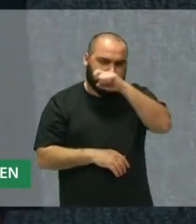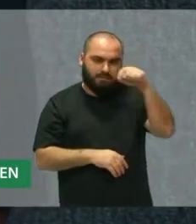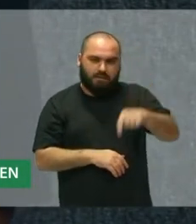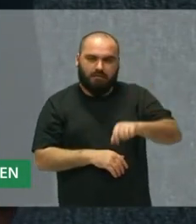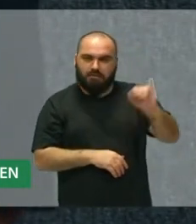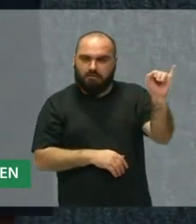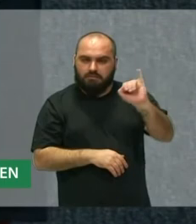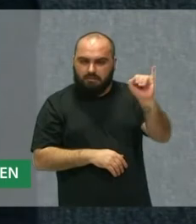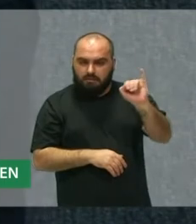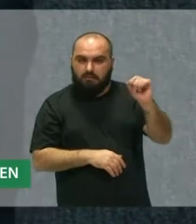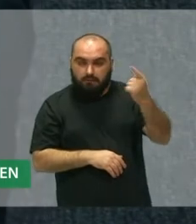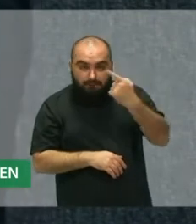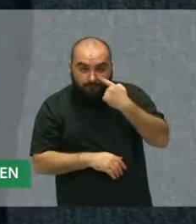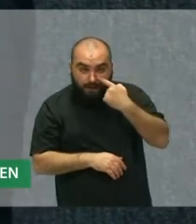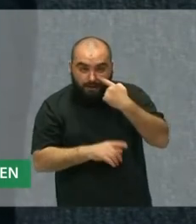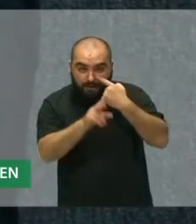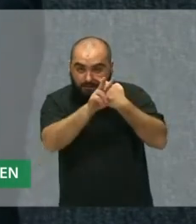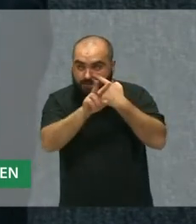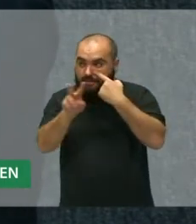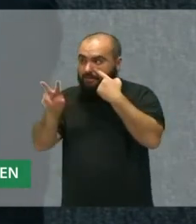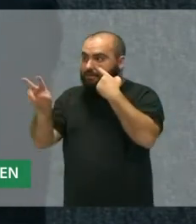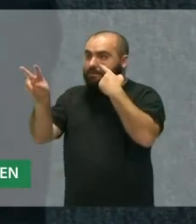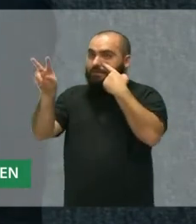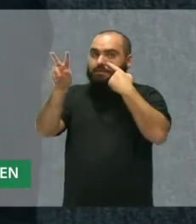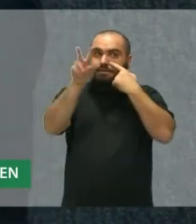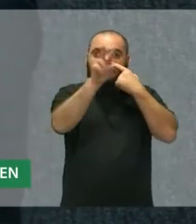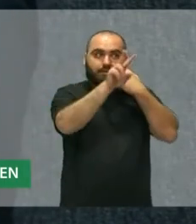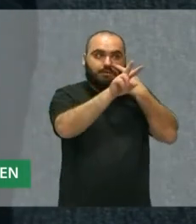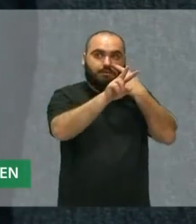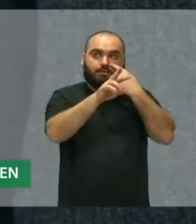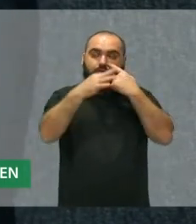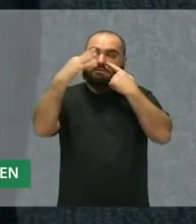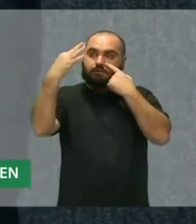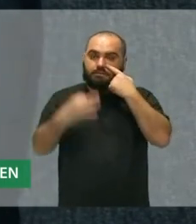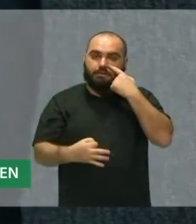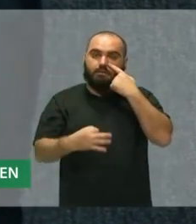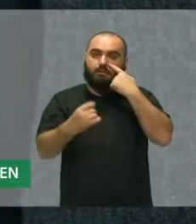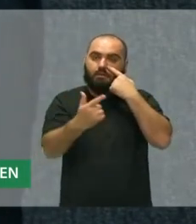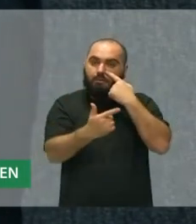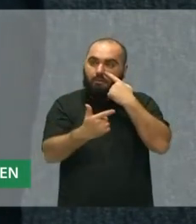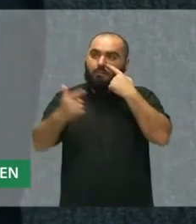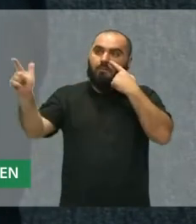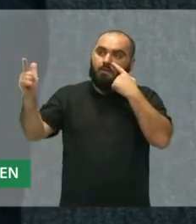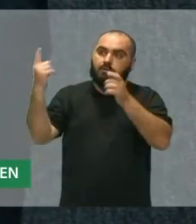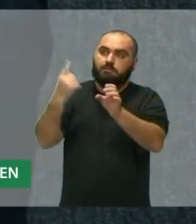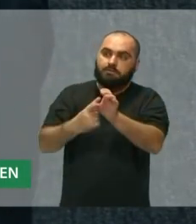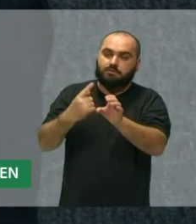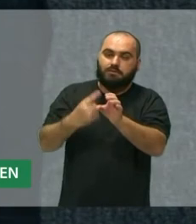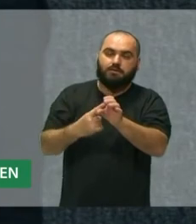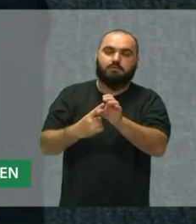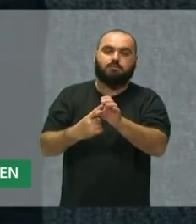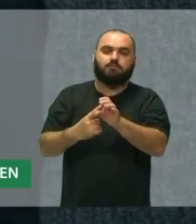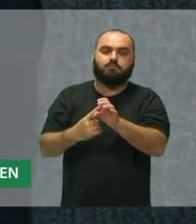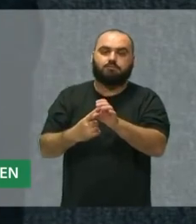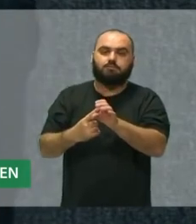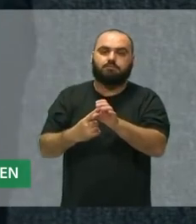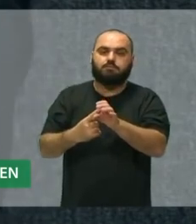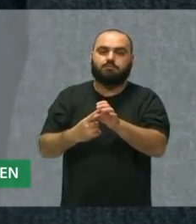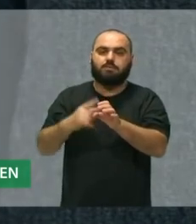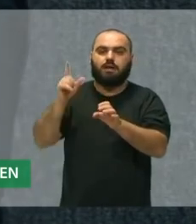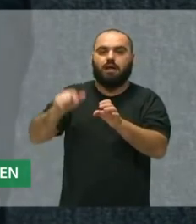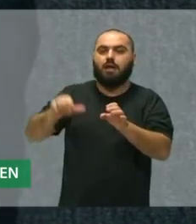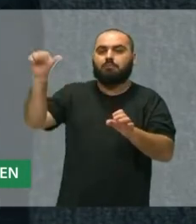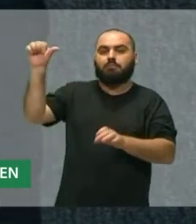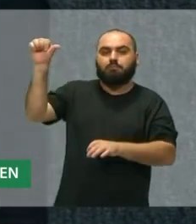olhar, eu acho que tem, eu acho não, é certeza, que em outras cidades a situação é um pouco até mais caótica